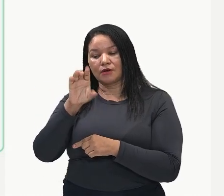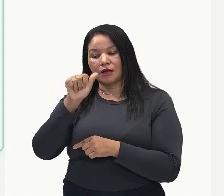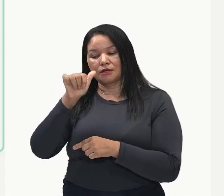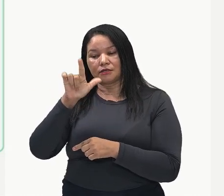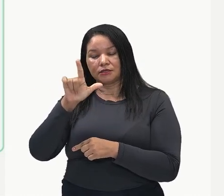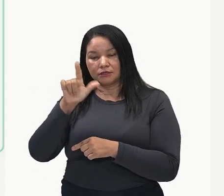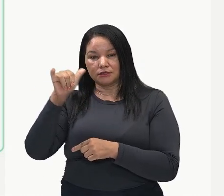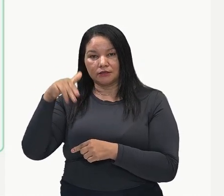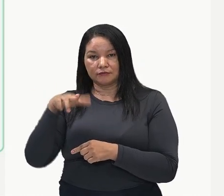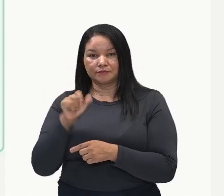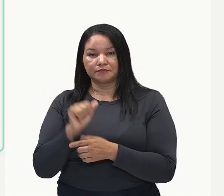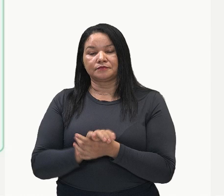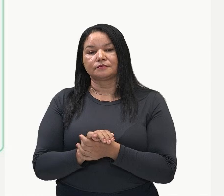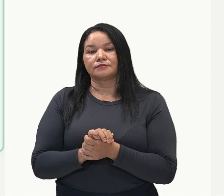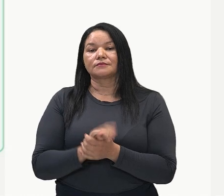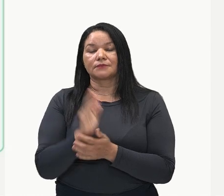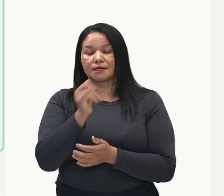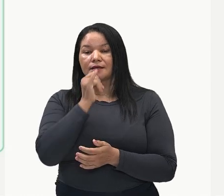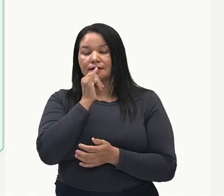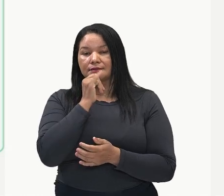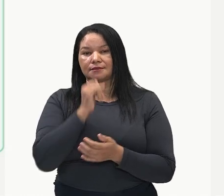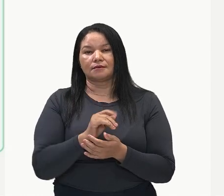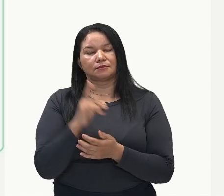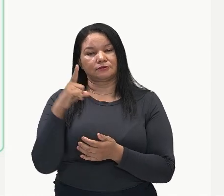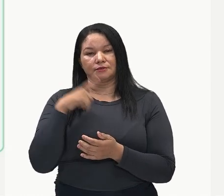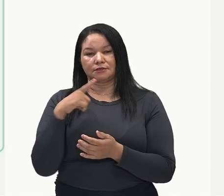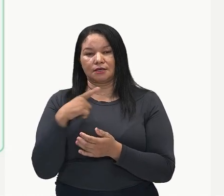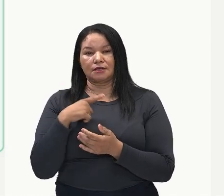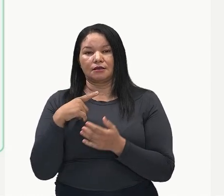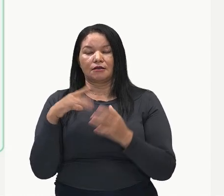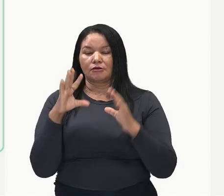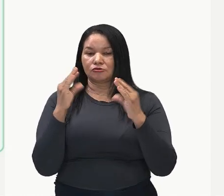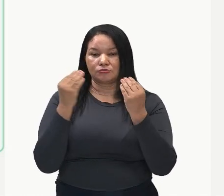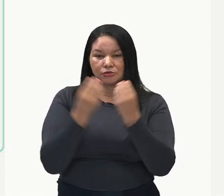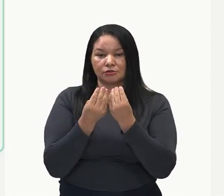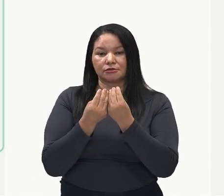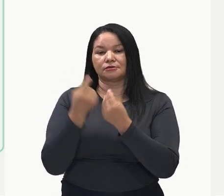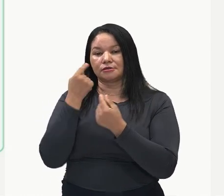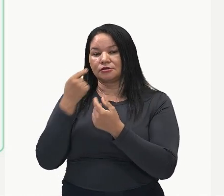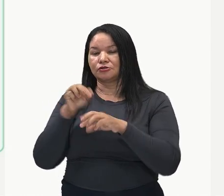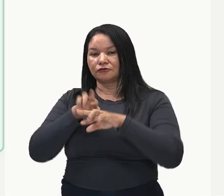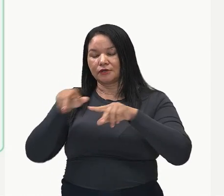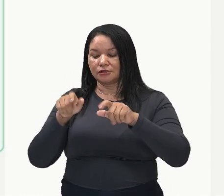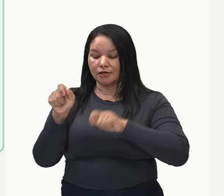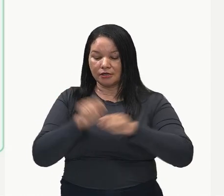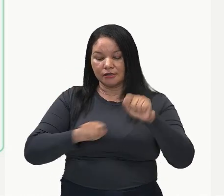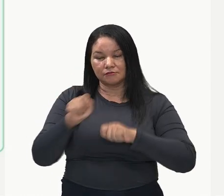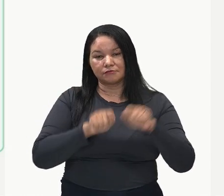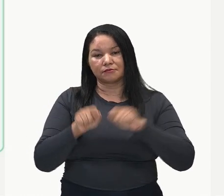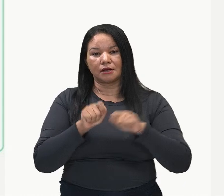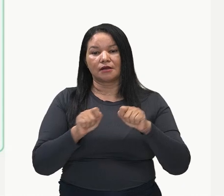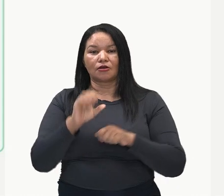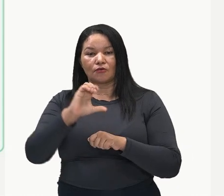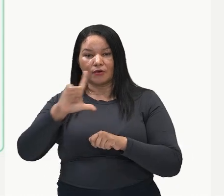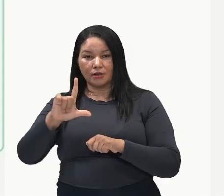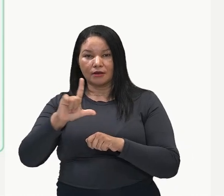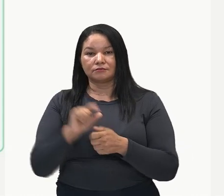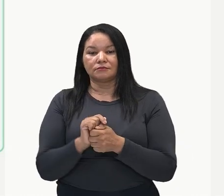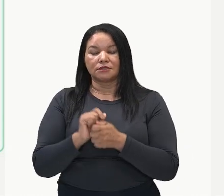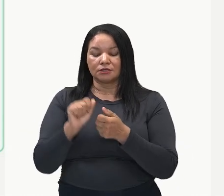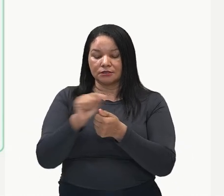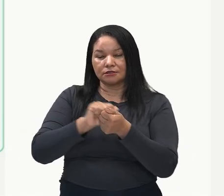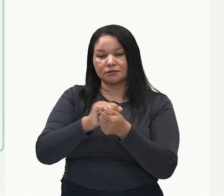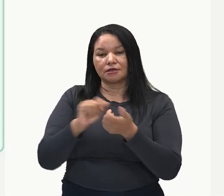Nós temos, por exemplo, aqui a substância serve para limpar ralo, água sanitária, o sabão, solução de